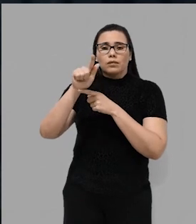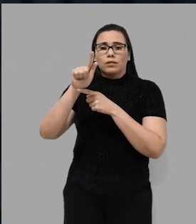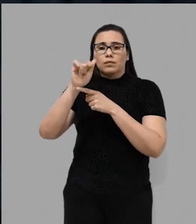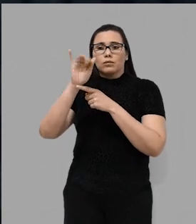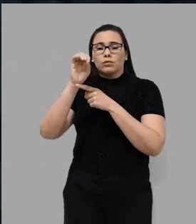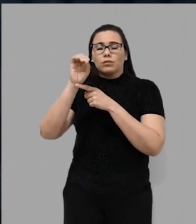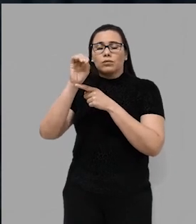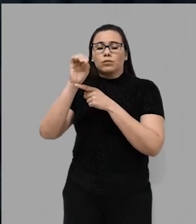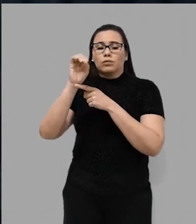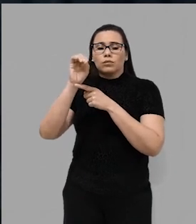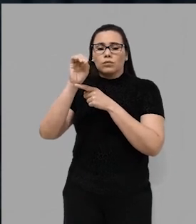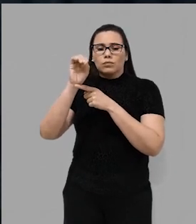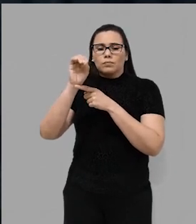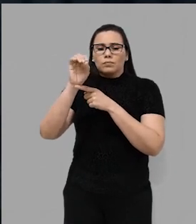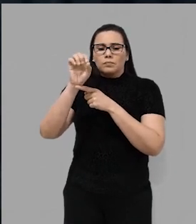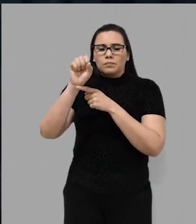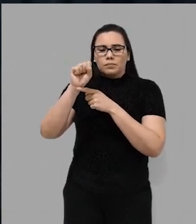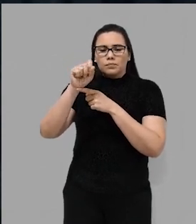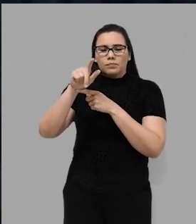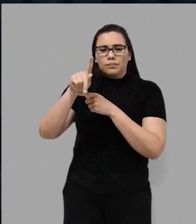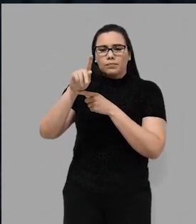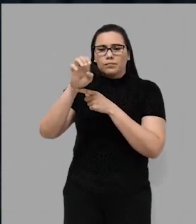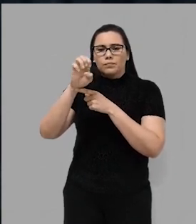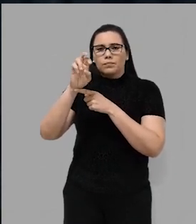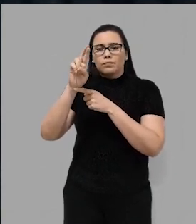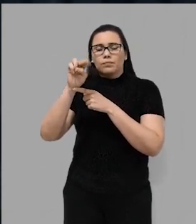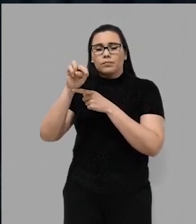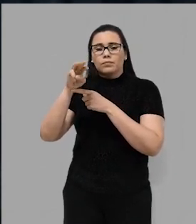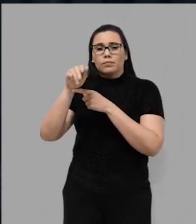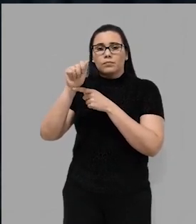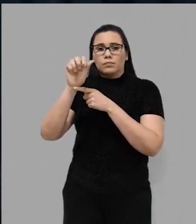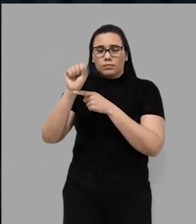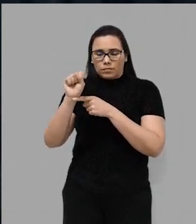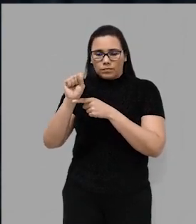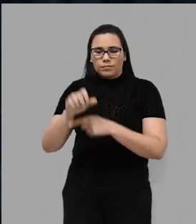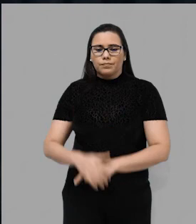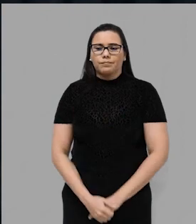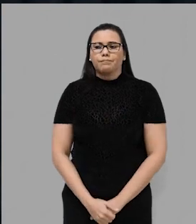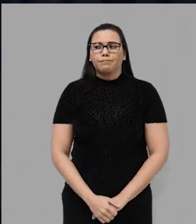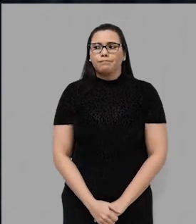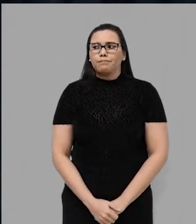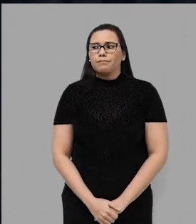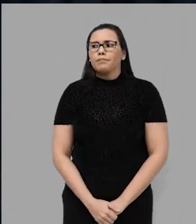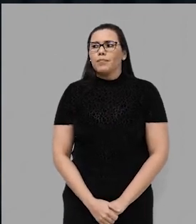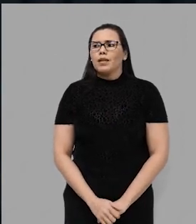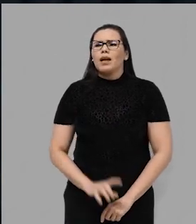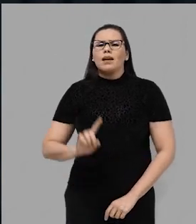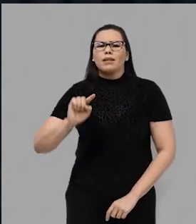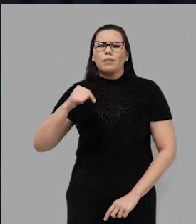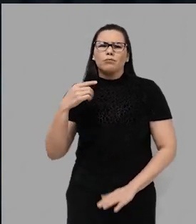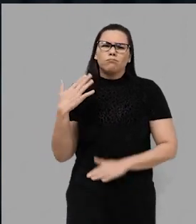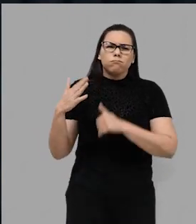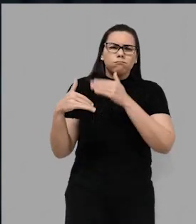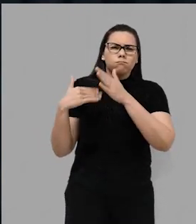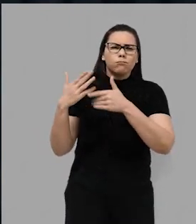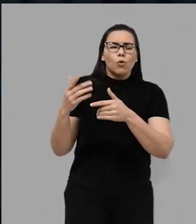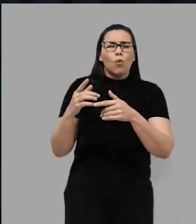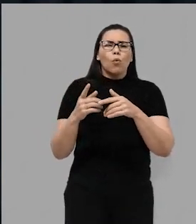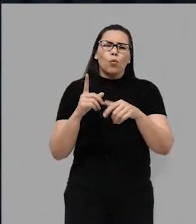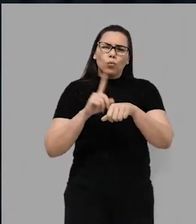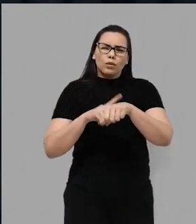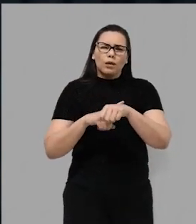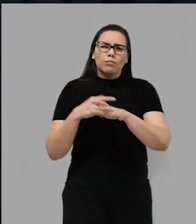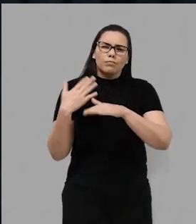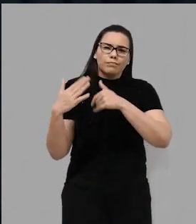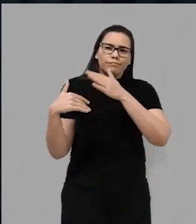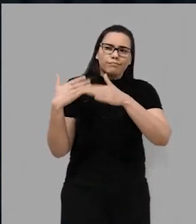anda, quando o tempo vai passando, surge uma novidade evolutiva aqui, que é a presença de sementes. É uma característica que só